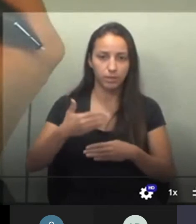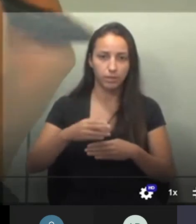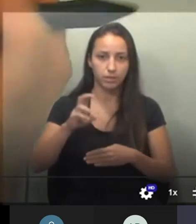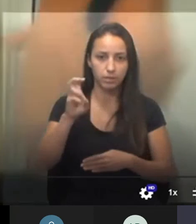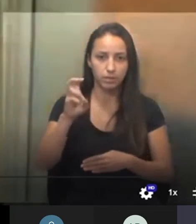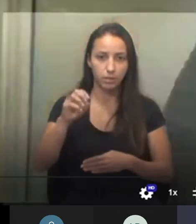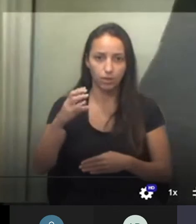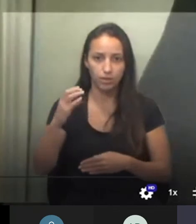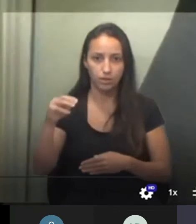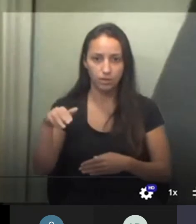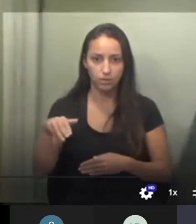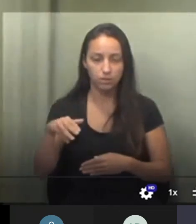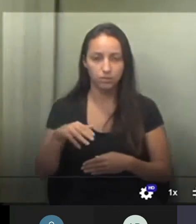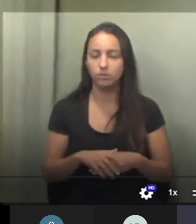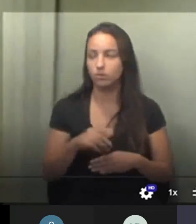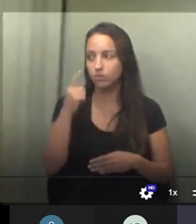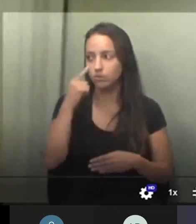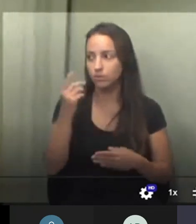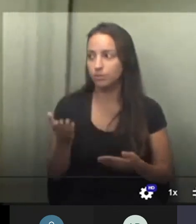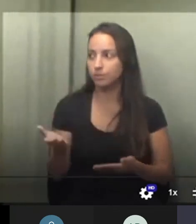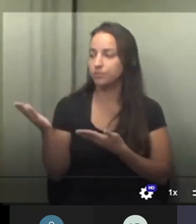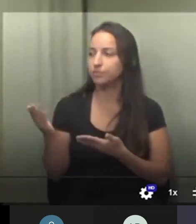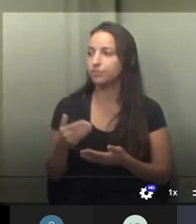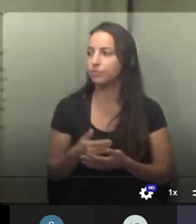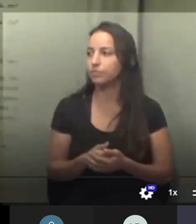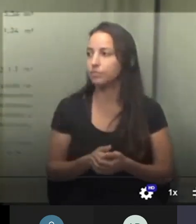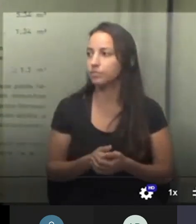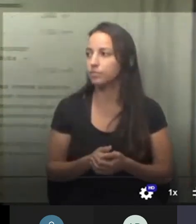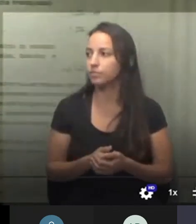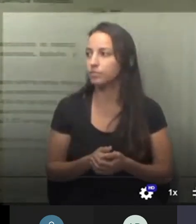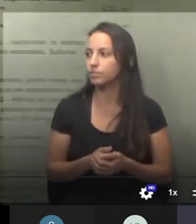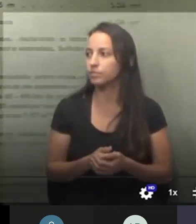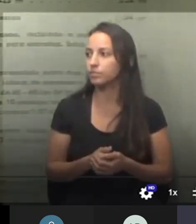50 centímetros. Vamos ampliar para você ver melhor.